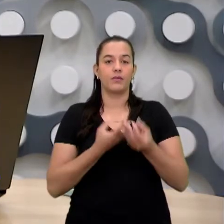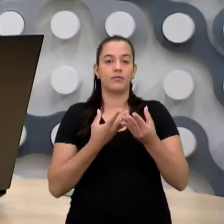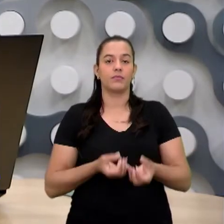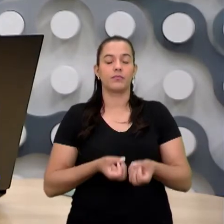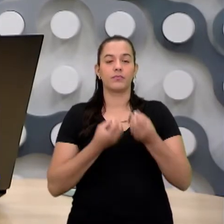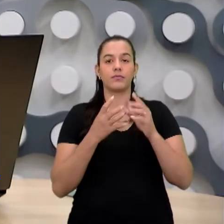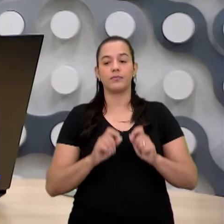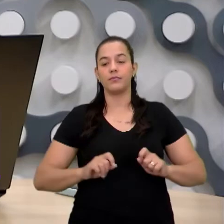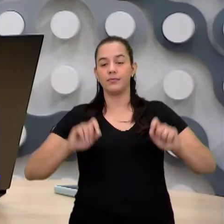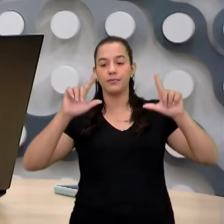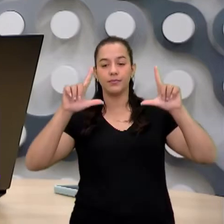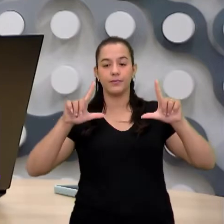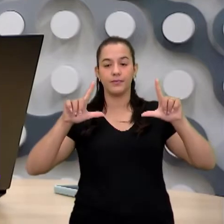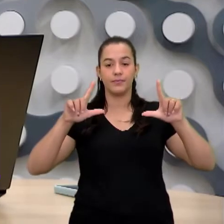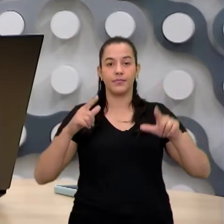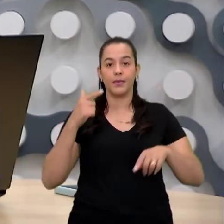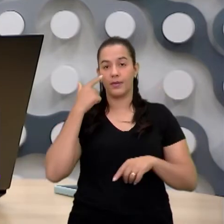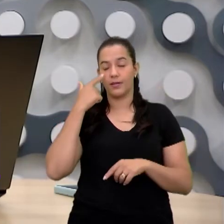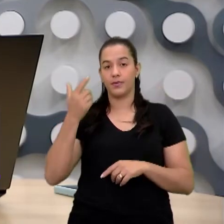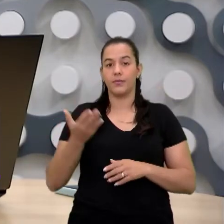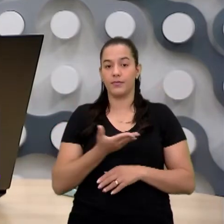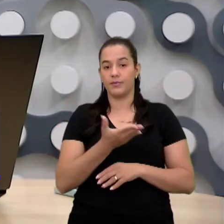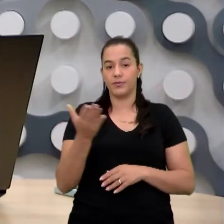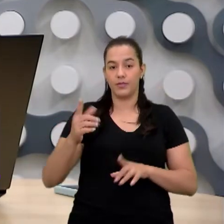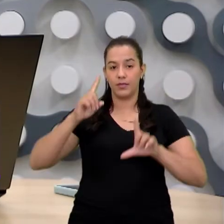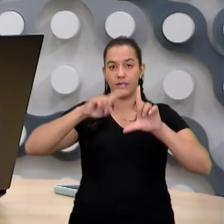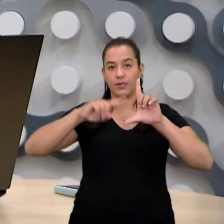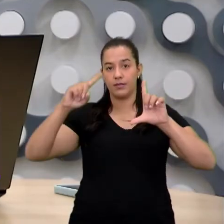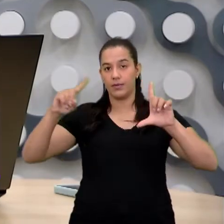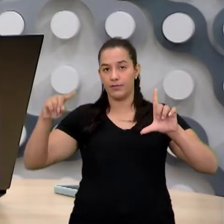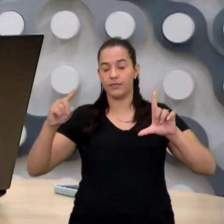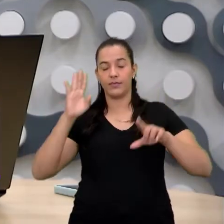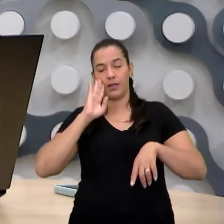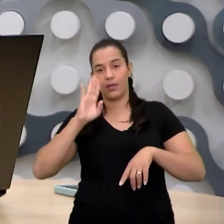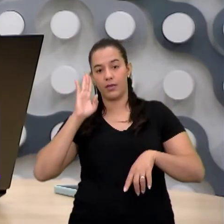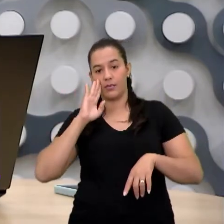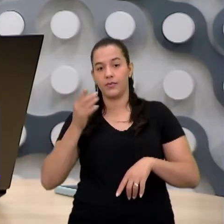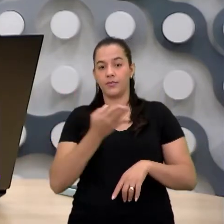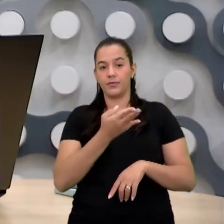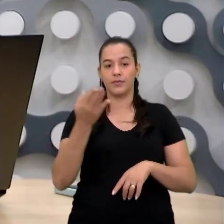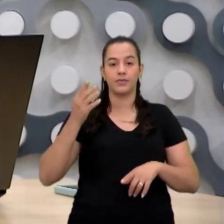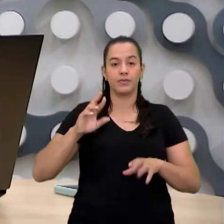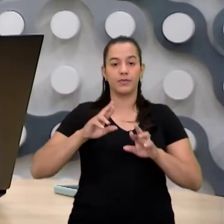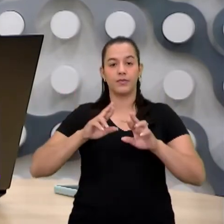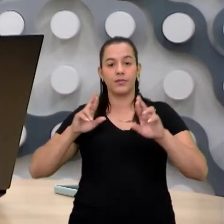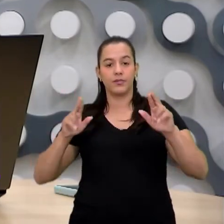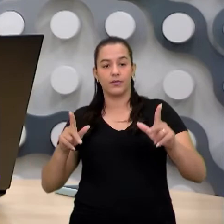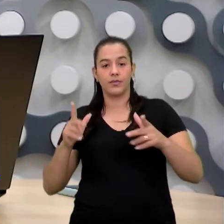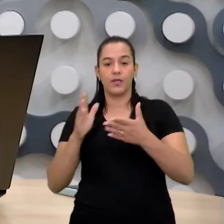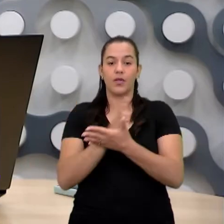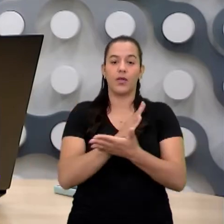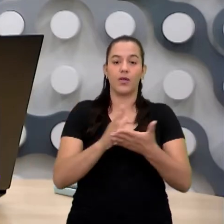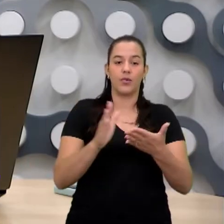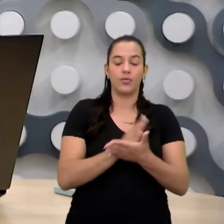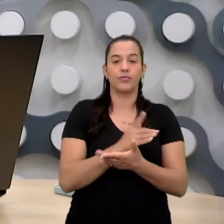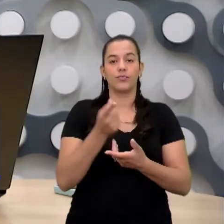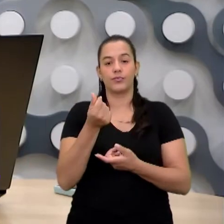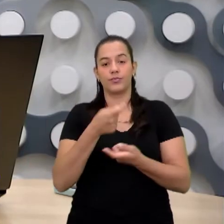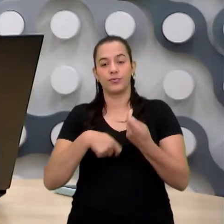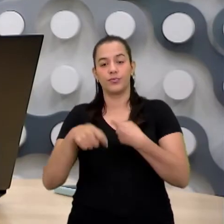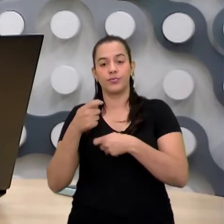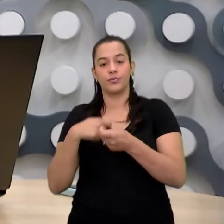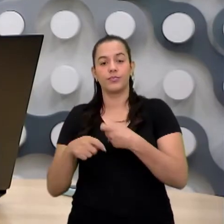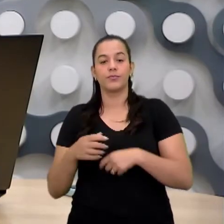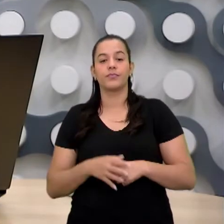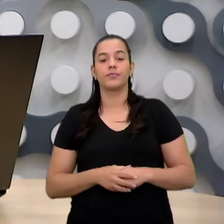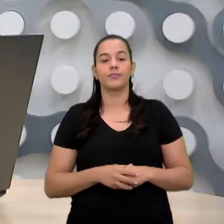né, através aí de uns gráficos assim bem legalzinhos aí para vocês verem, né, a diferença de alguns rendimentos aí. A começar aí